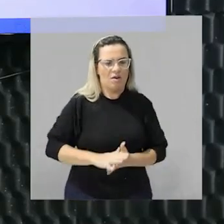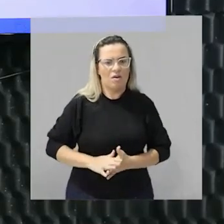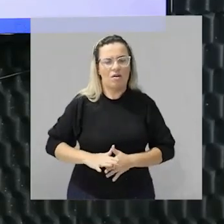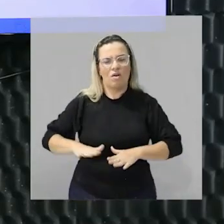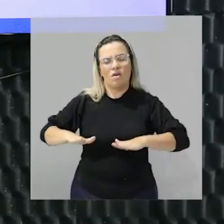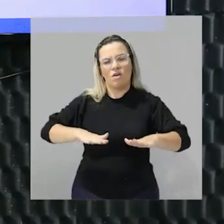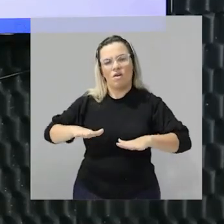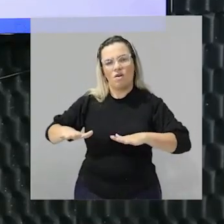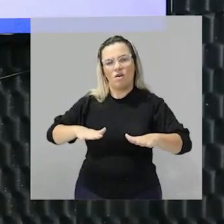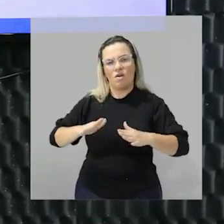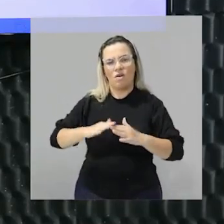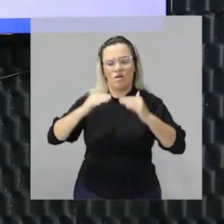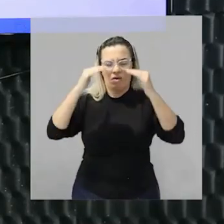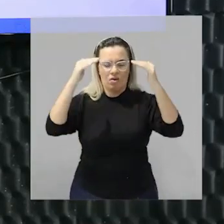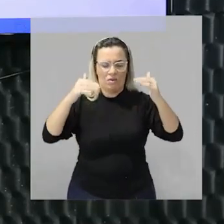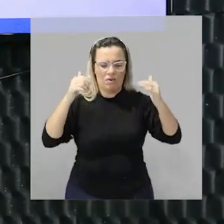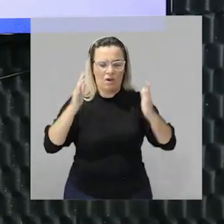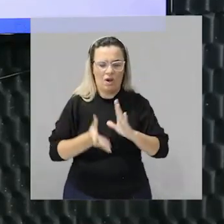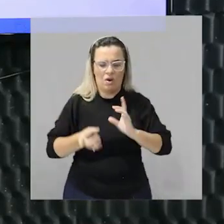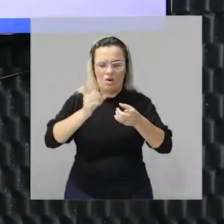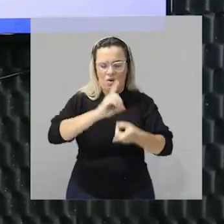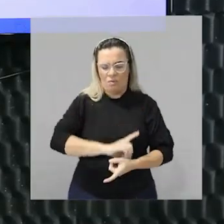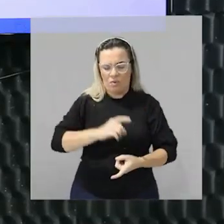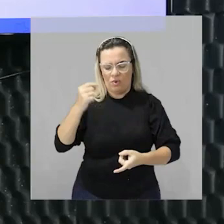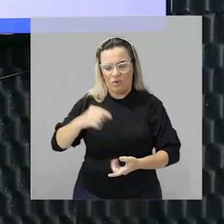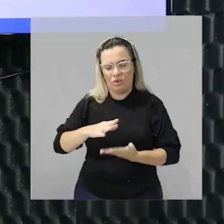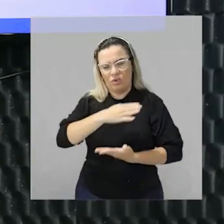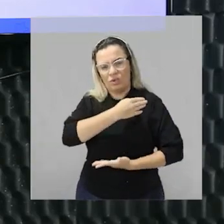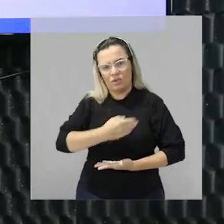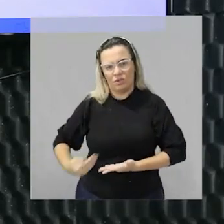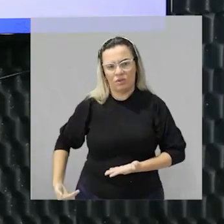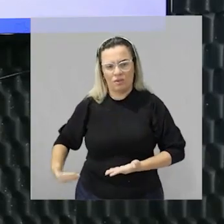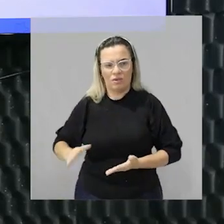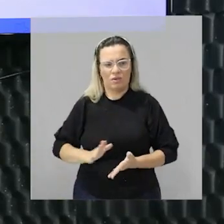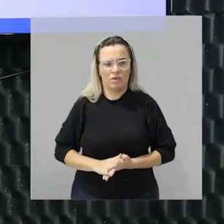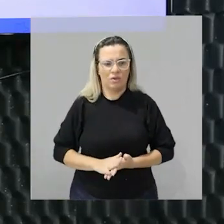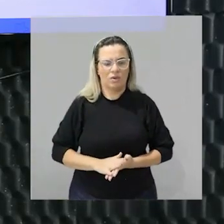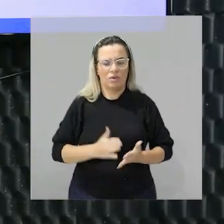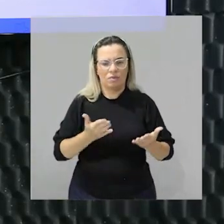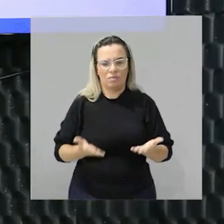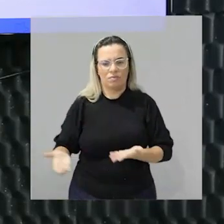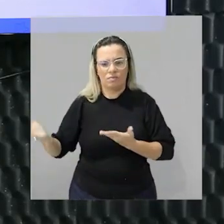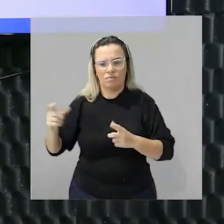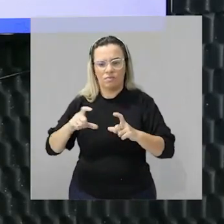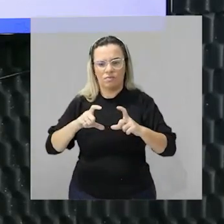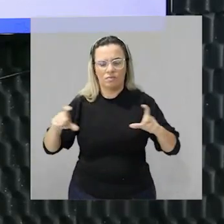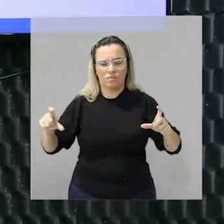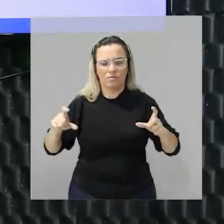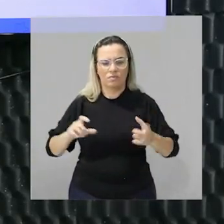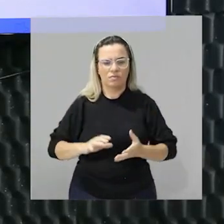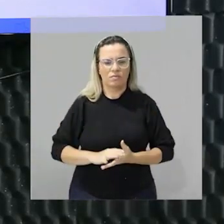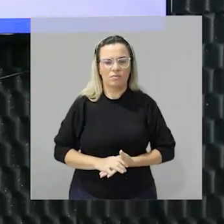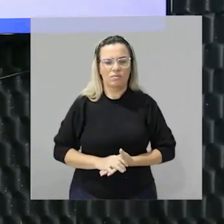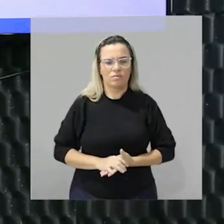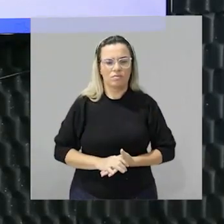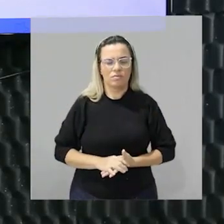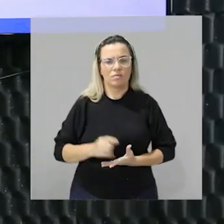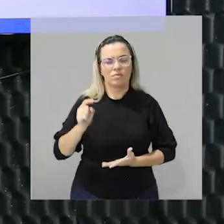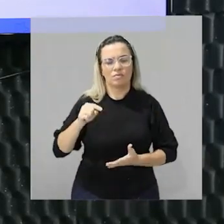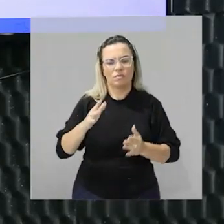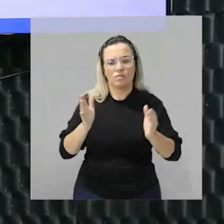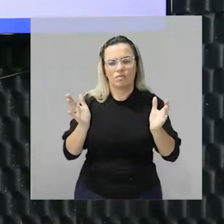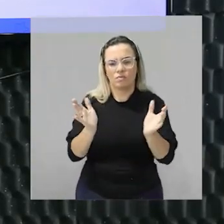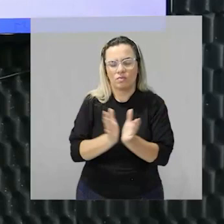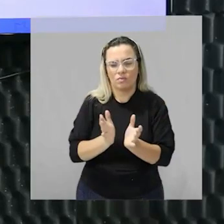subordinação contra esse Estado republicano. O meio pelo qual, olha o comando, um meio pelo qual